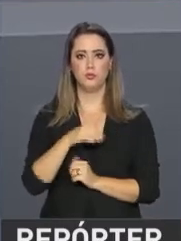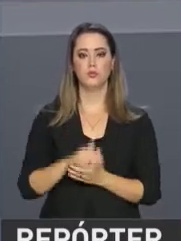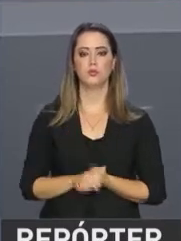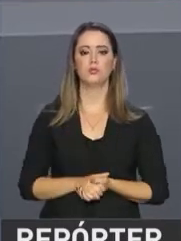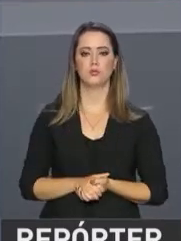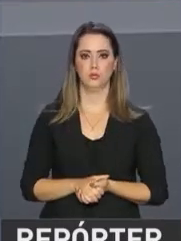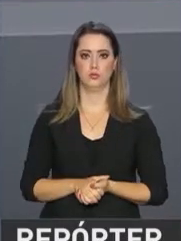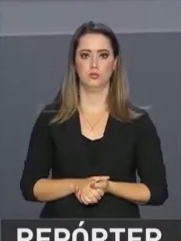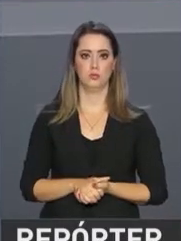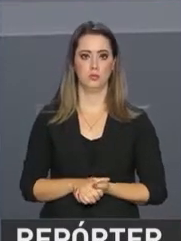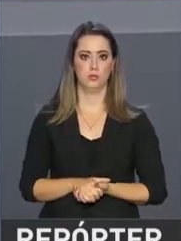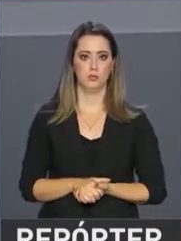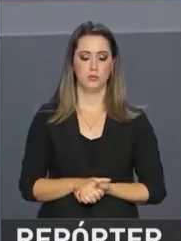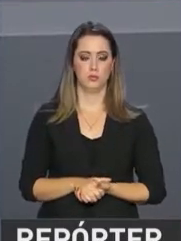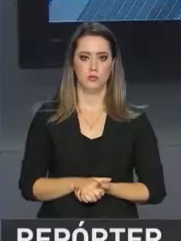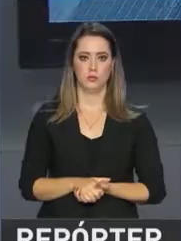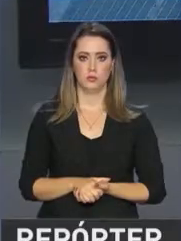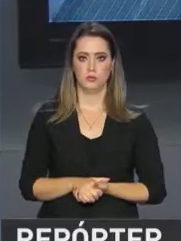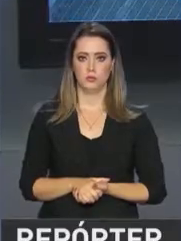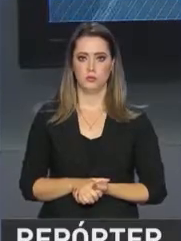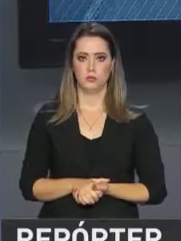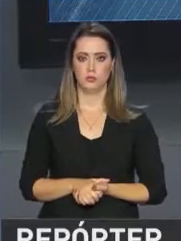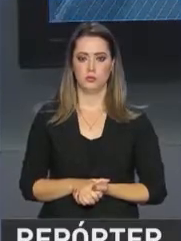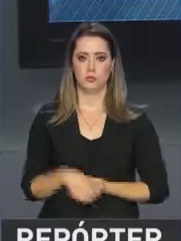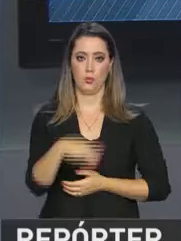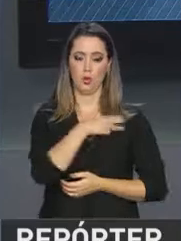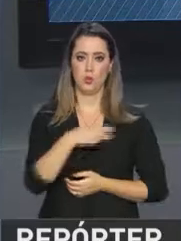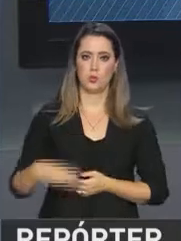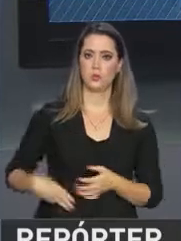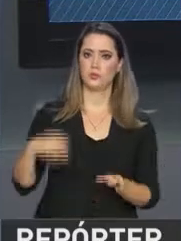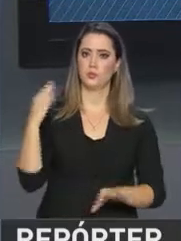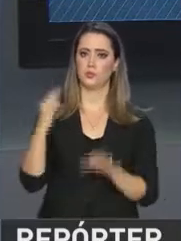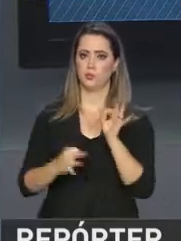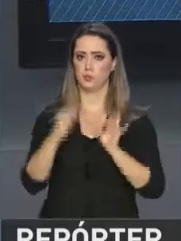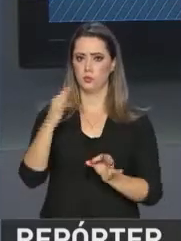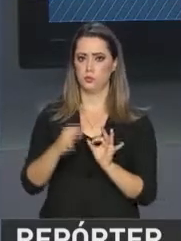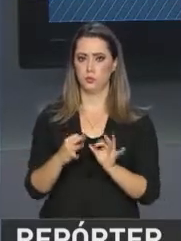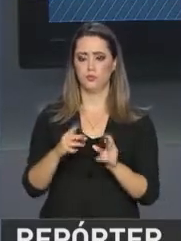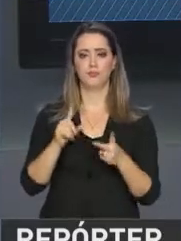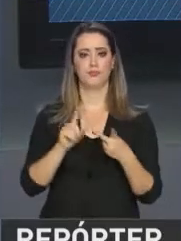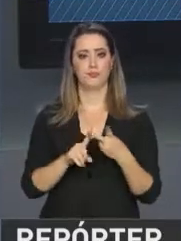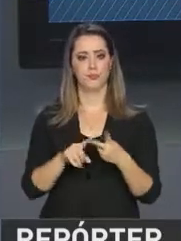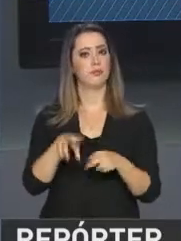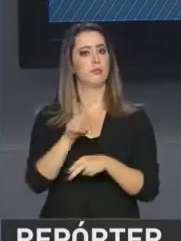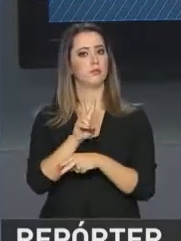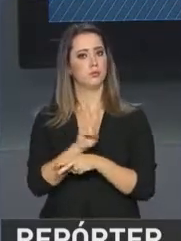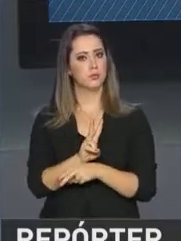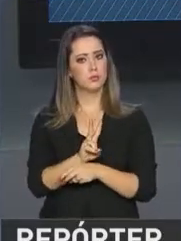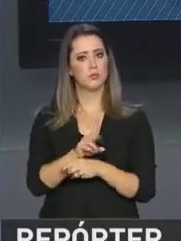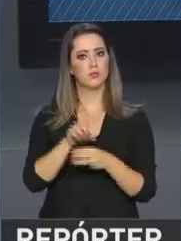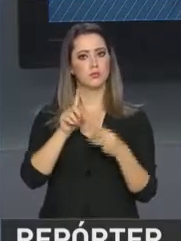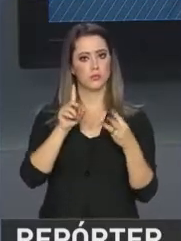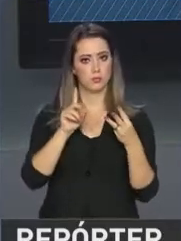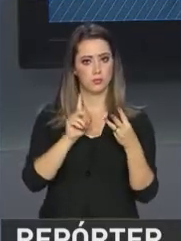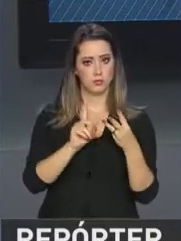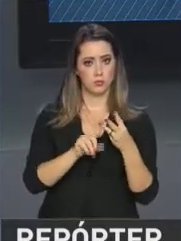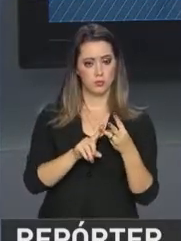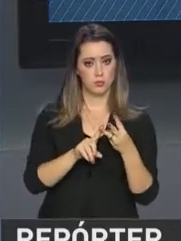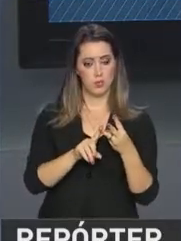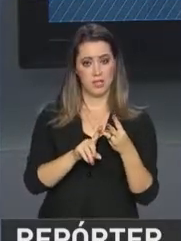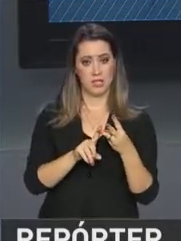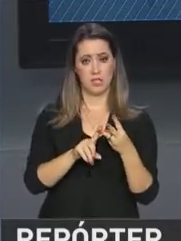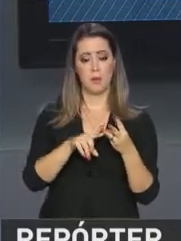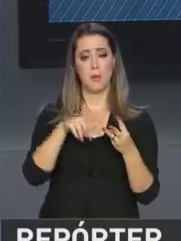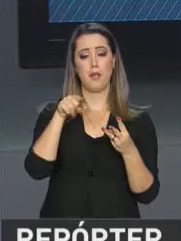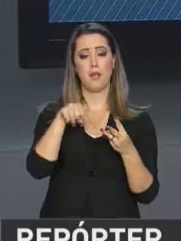ponto gov.br os ministros da justiça torquato jardim da defesa raúl juba e sérgio